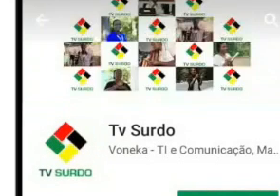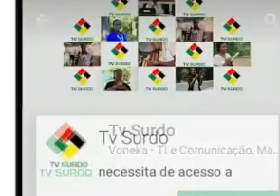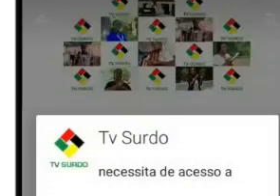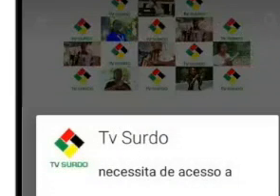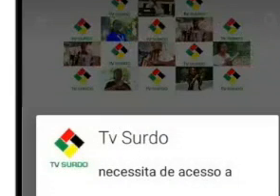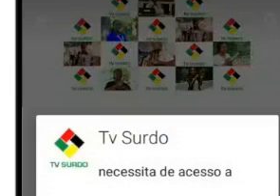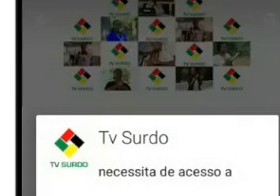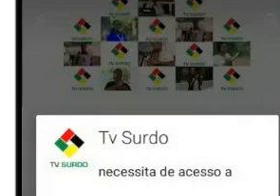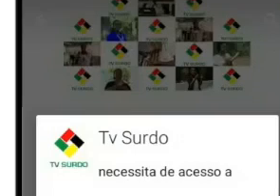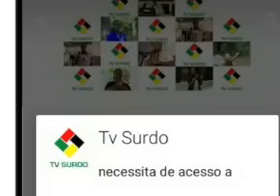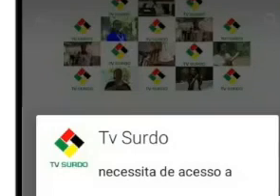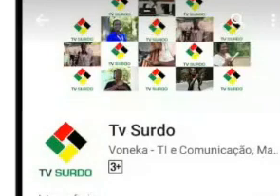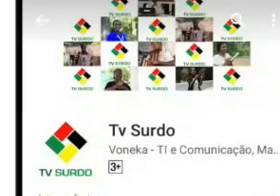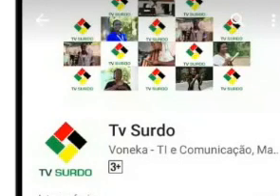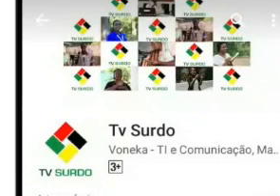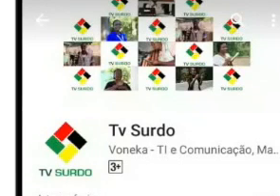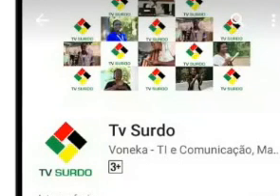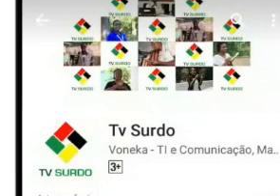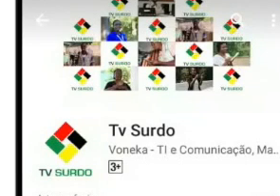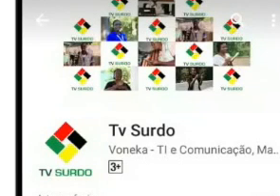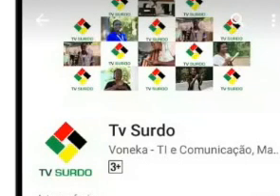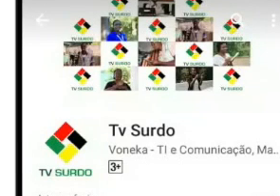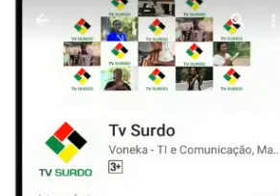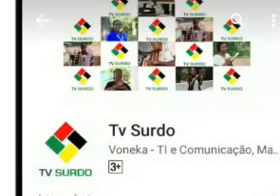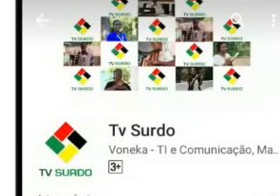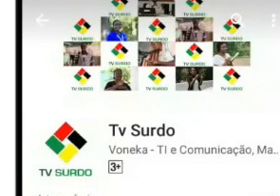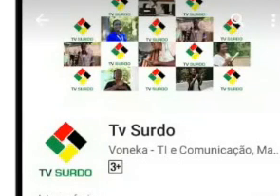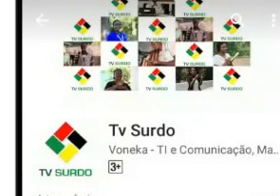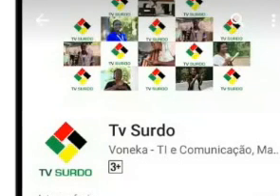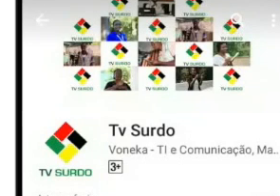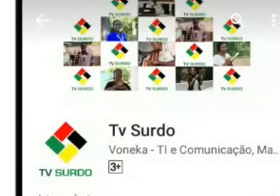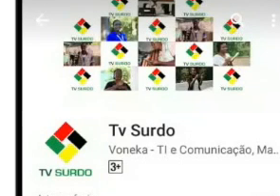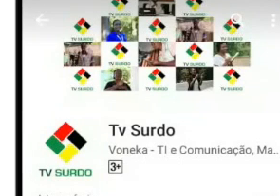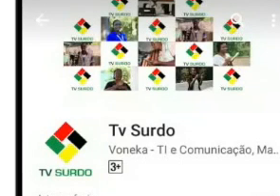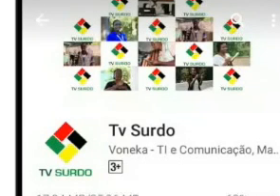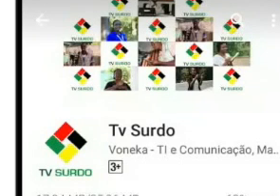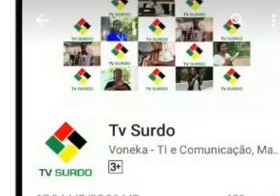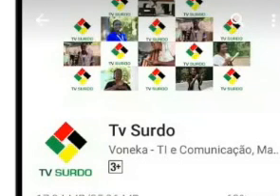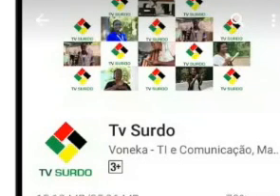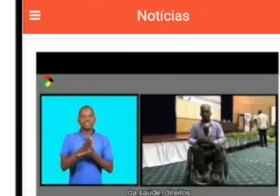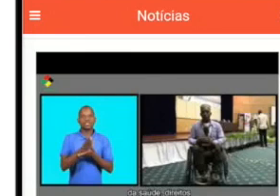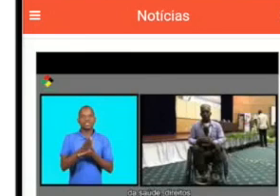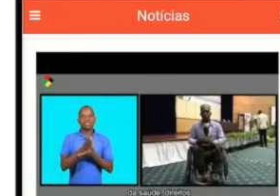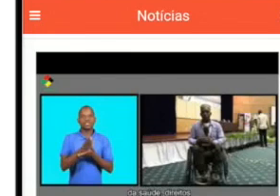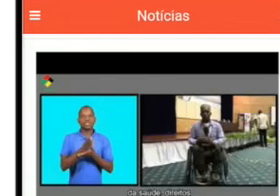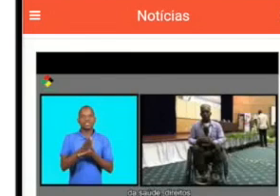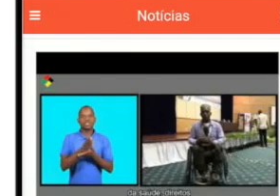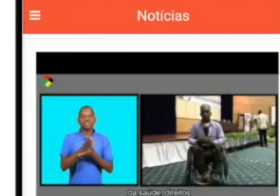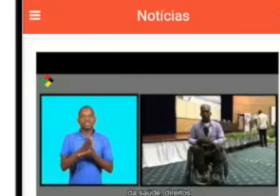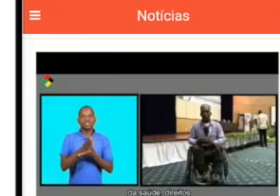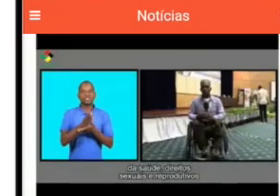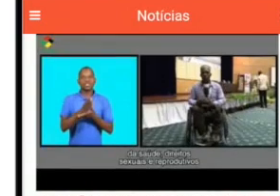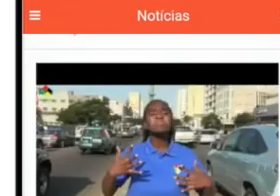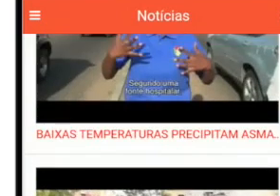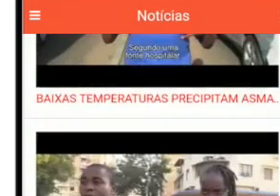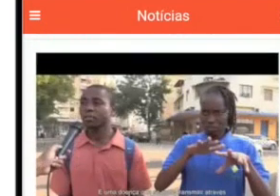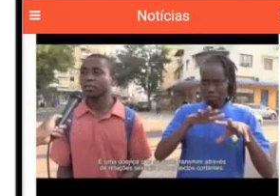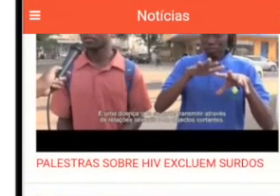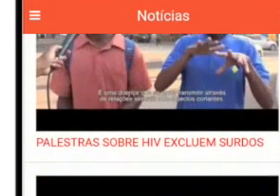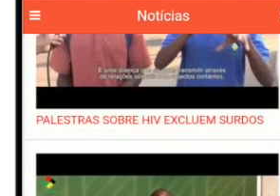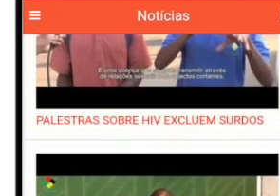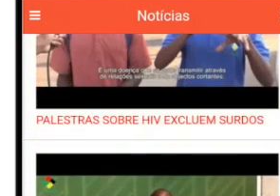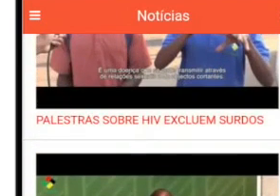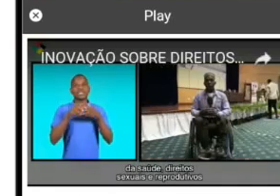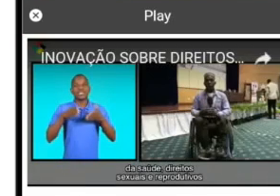Clique no ícone com o emblema da TV Surdo e de seguida instale. E já está.